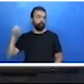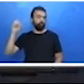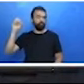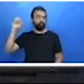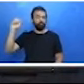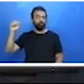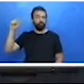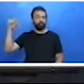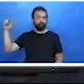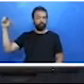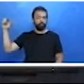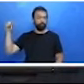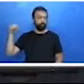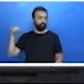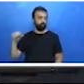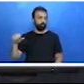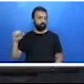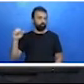hortelã,